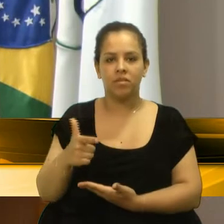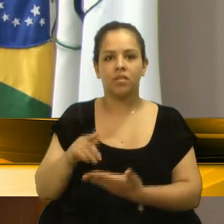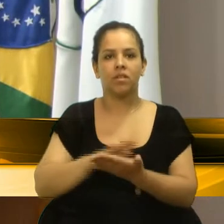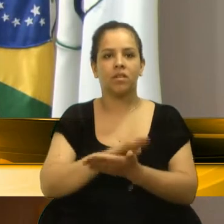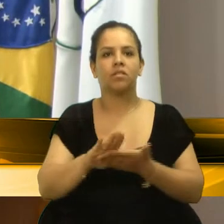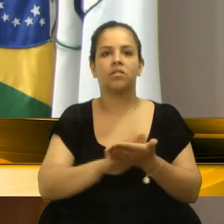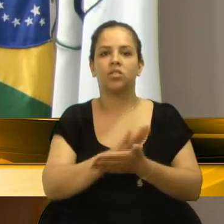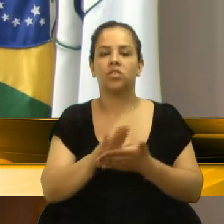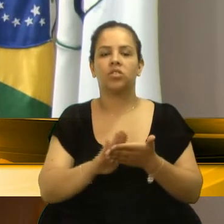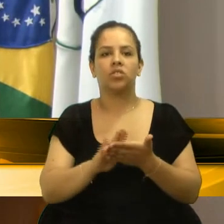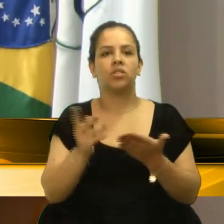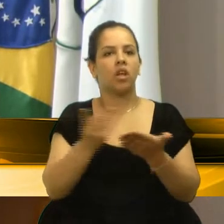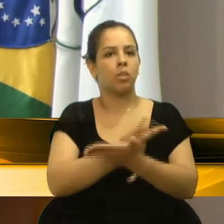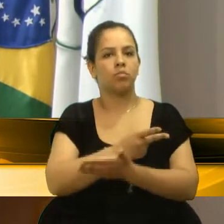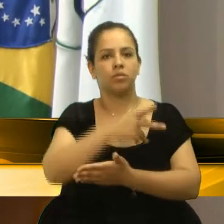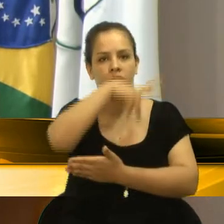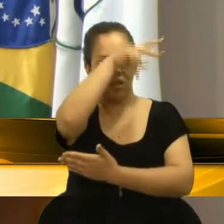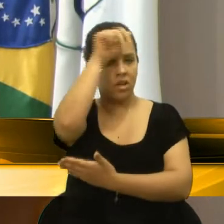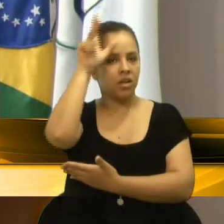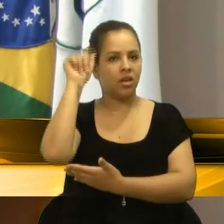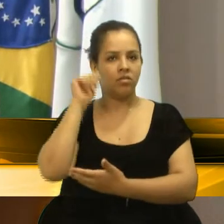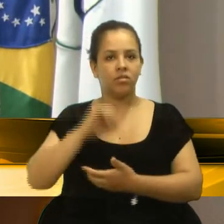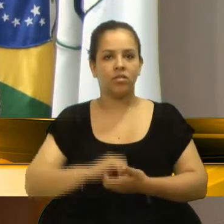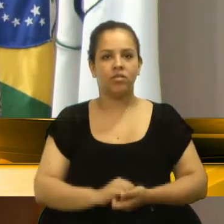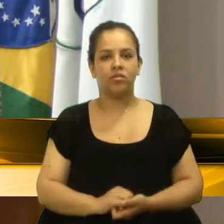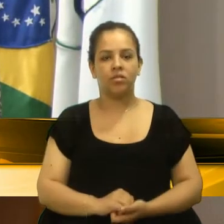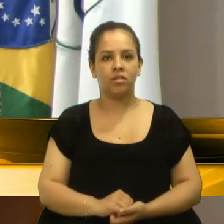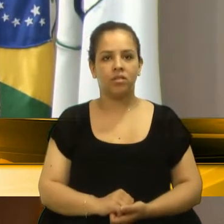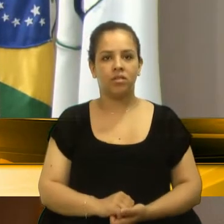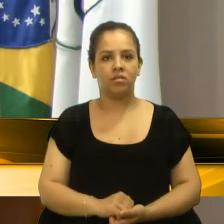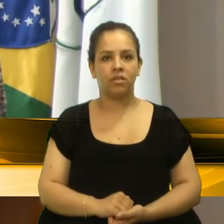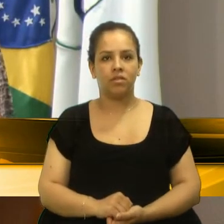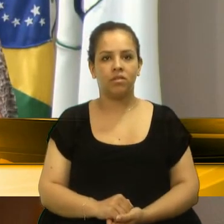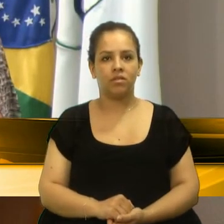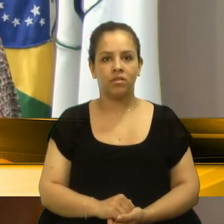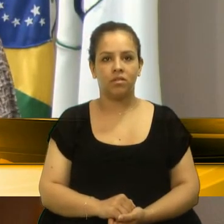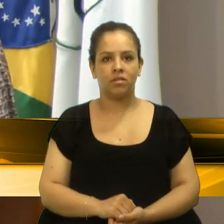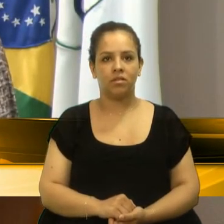o prefeito municipal. Agradeço